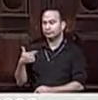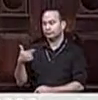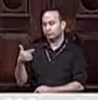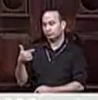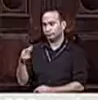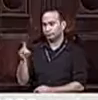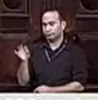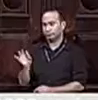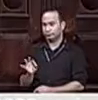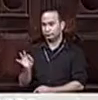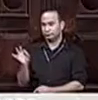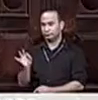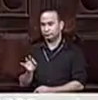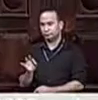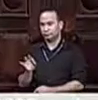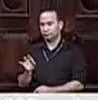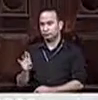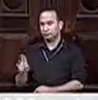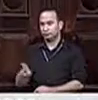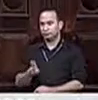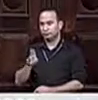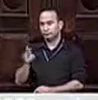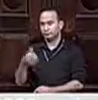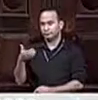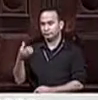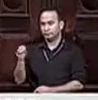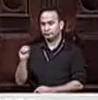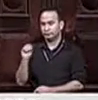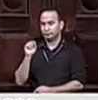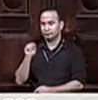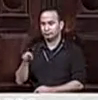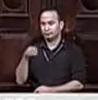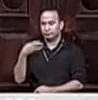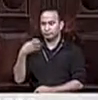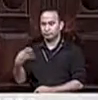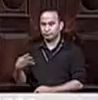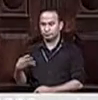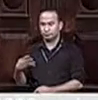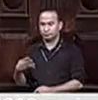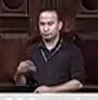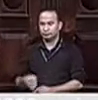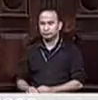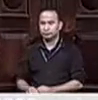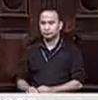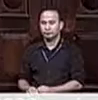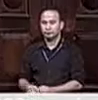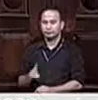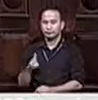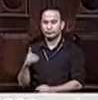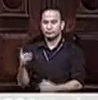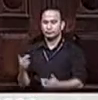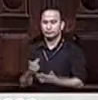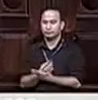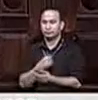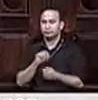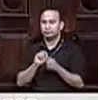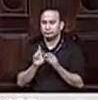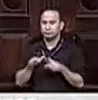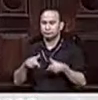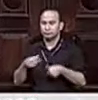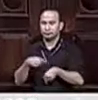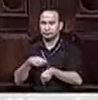12%, gastaram 10,4%. Não cumpriram o teto constitucional dos gastos